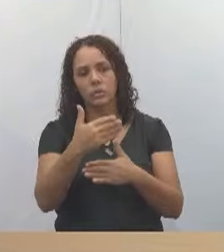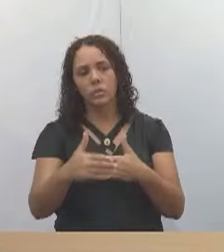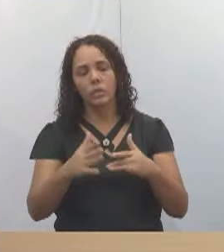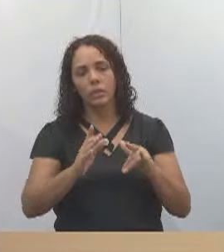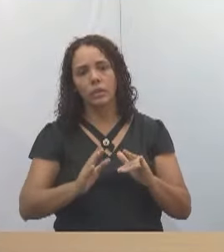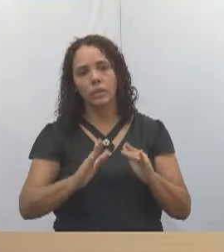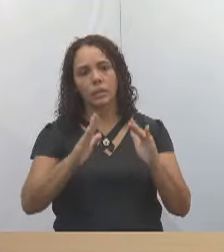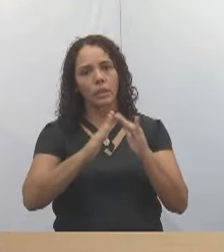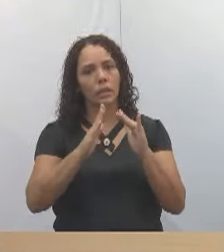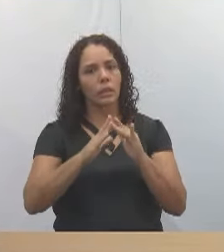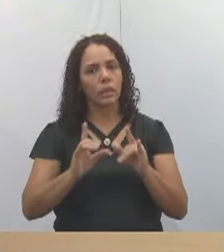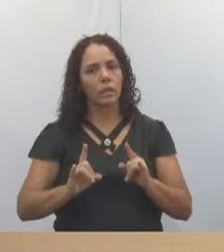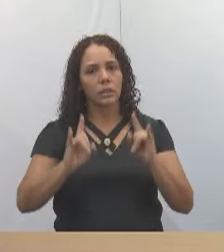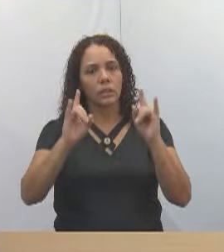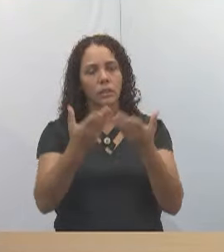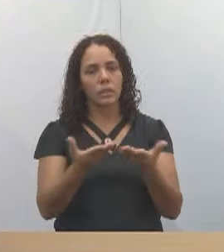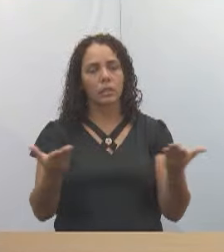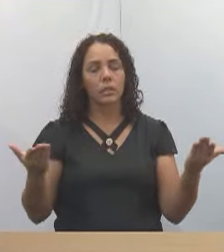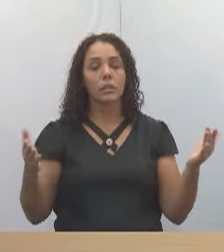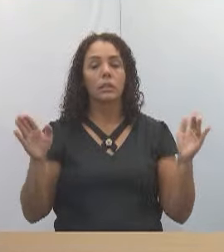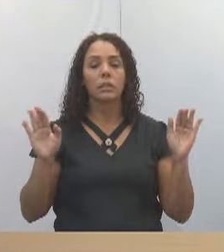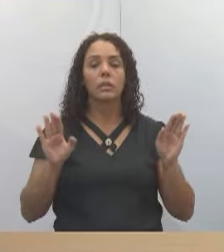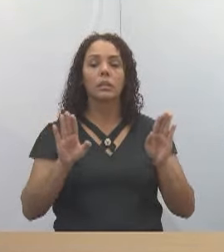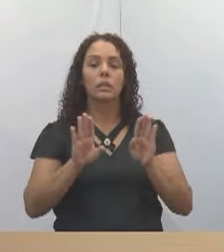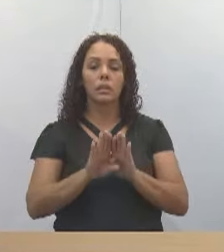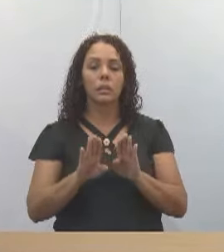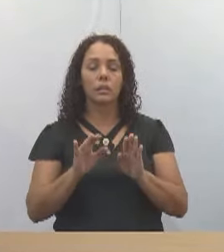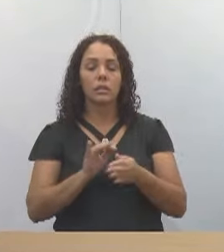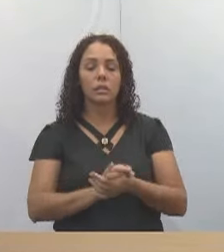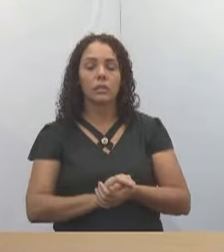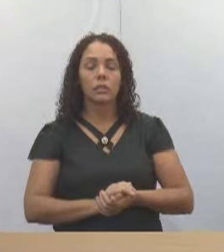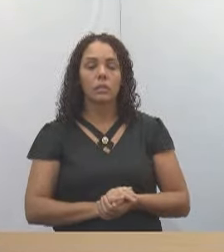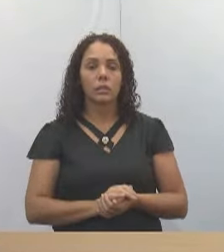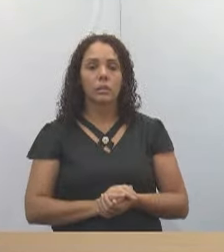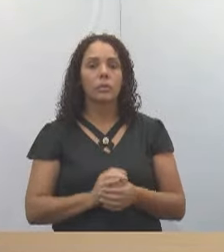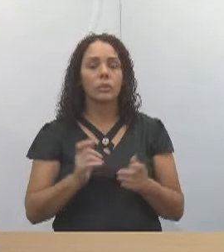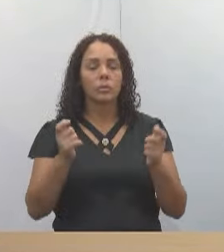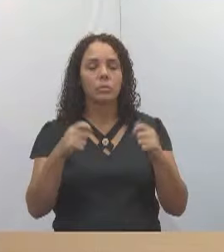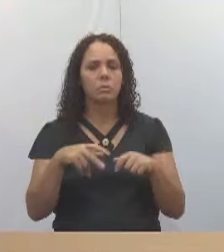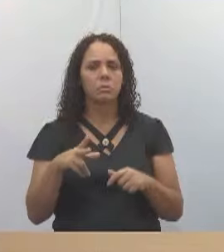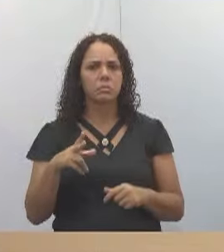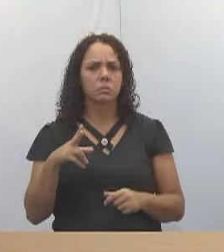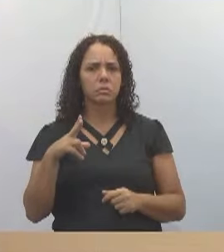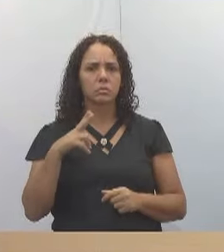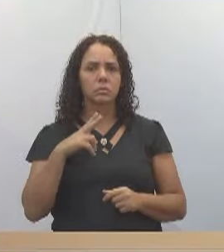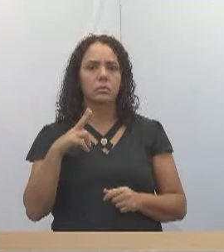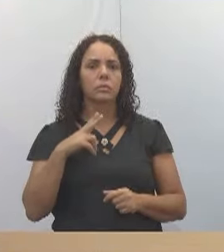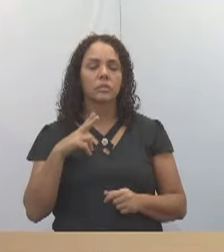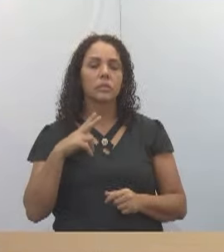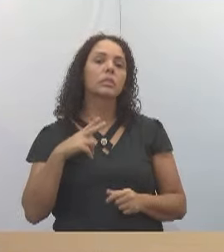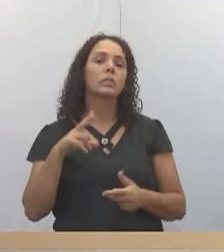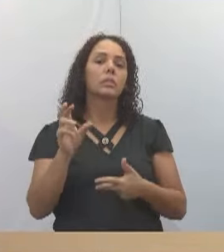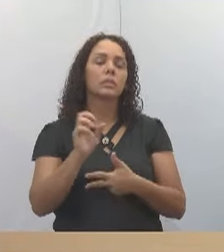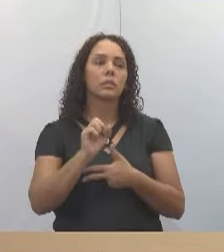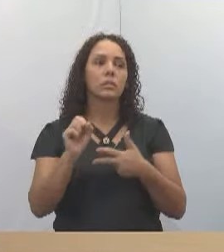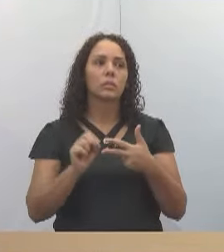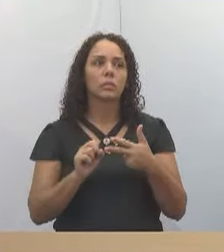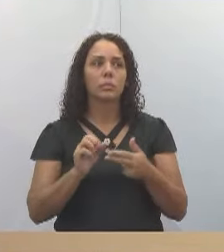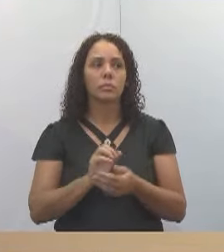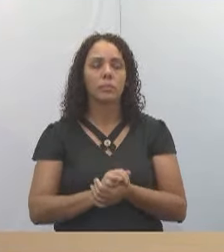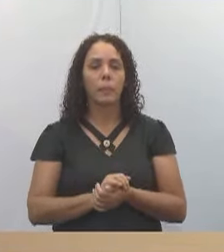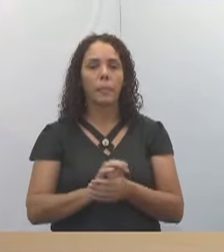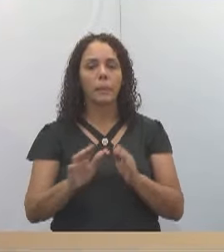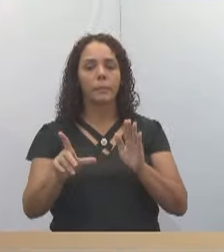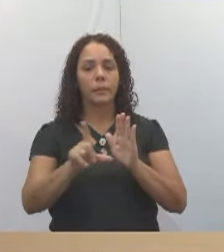pacto federativo, usurpação de competência privativa da União para